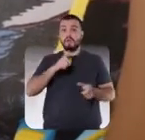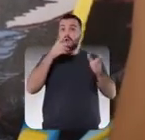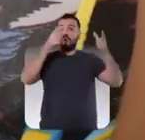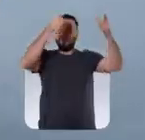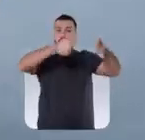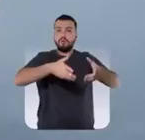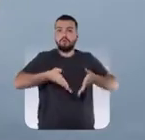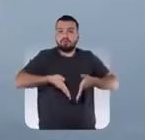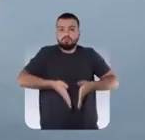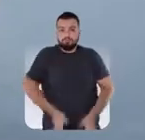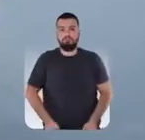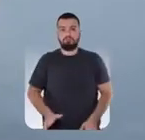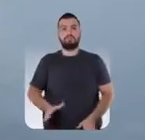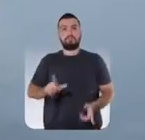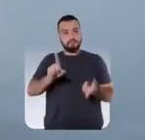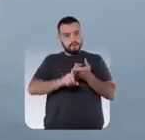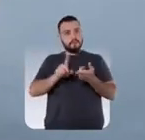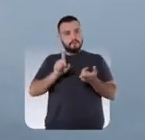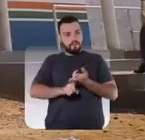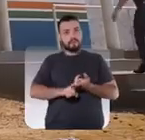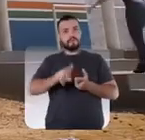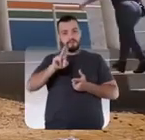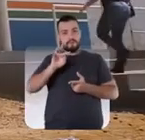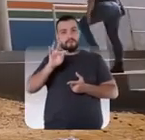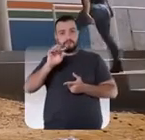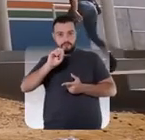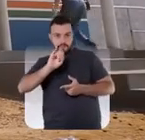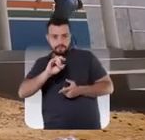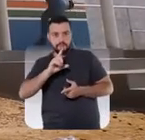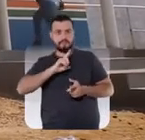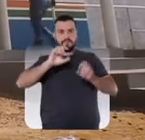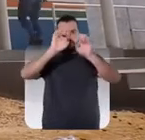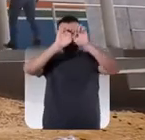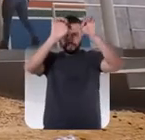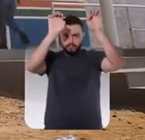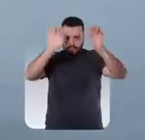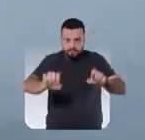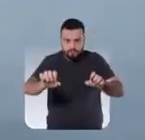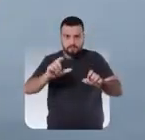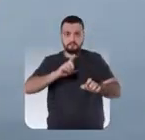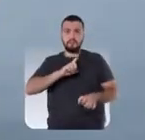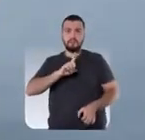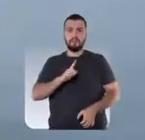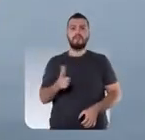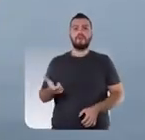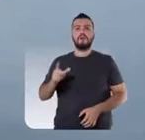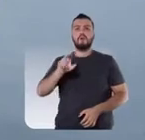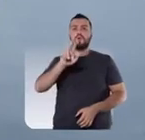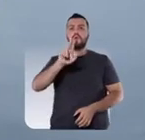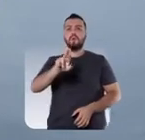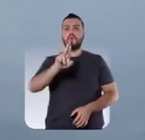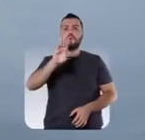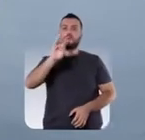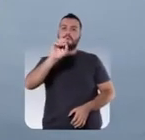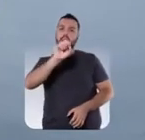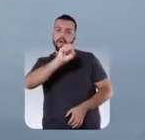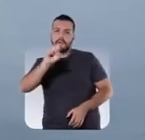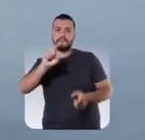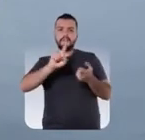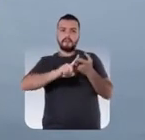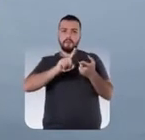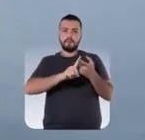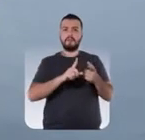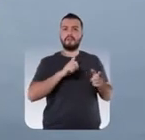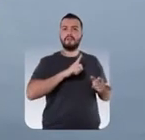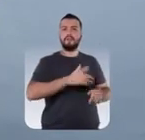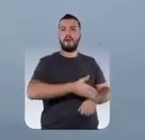neonatal. Fizemos uma grande reestruturação também nos postos de saúde, nas UBSs, fazendo com